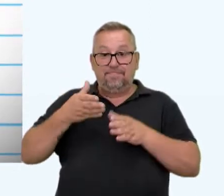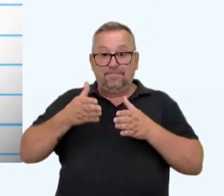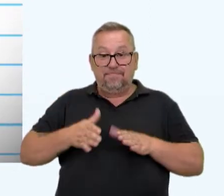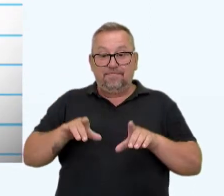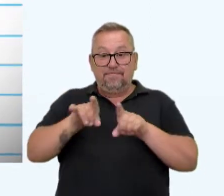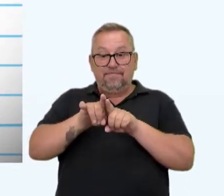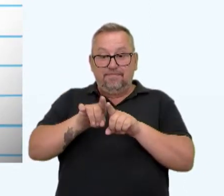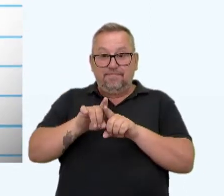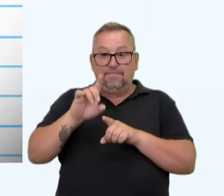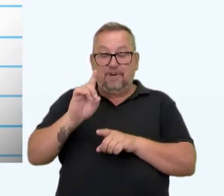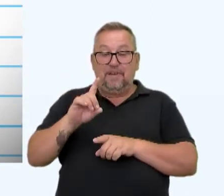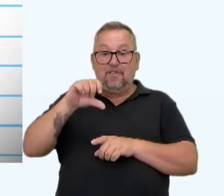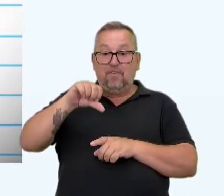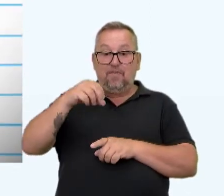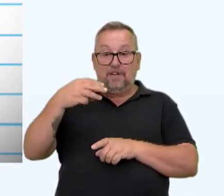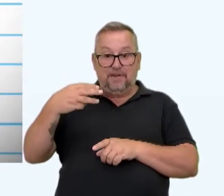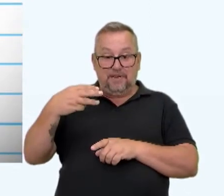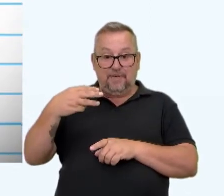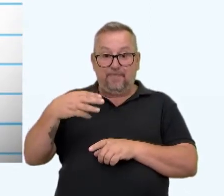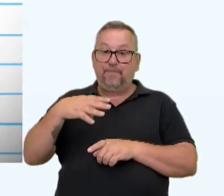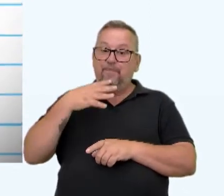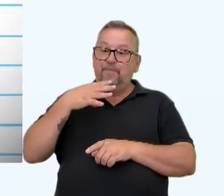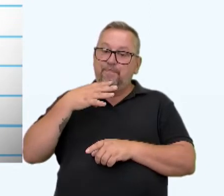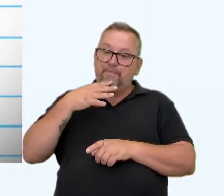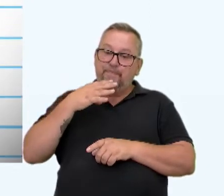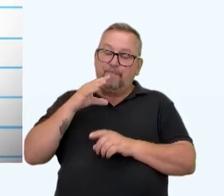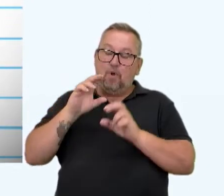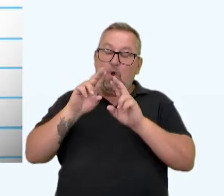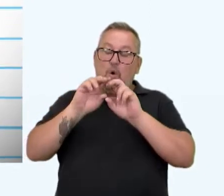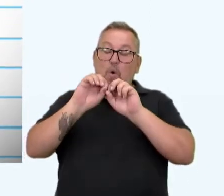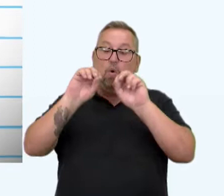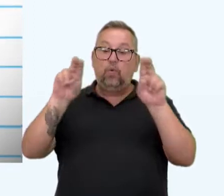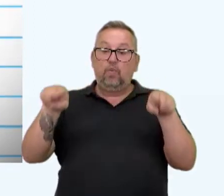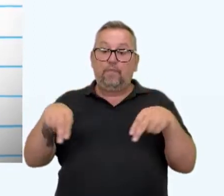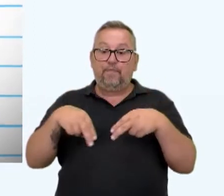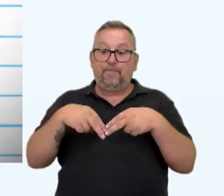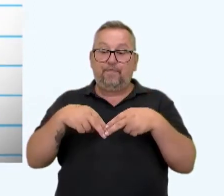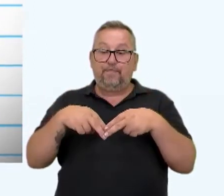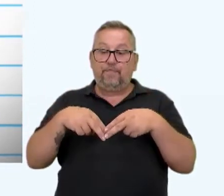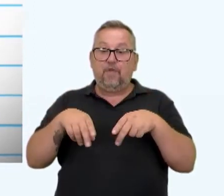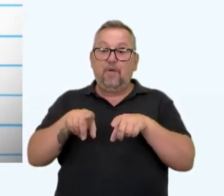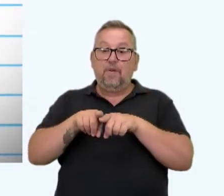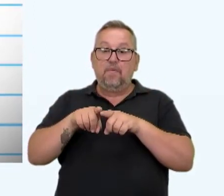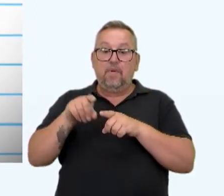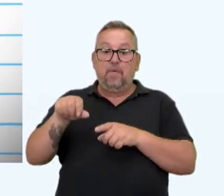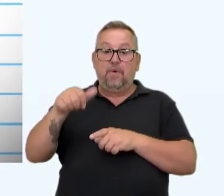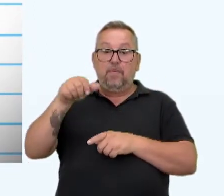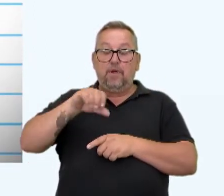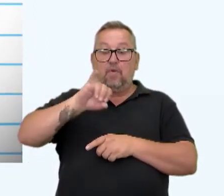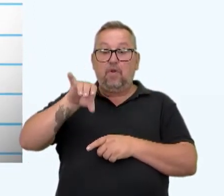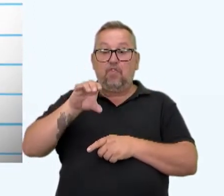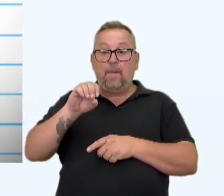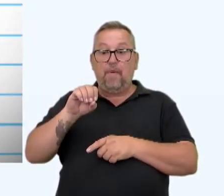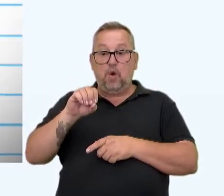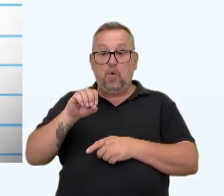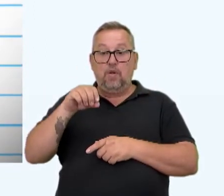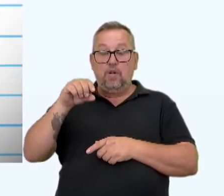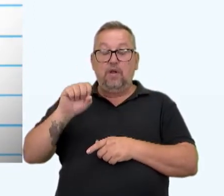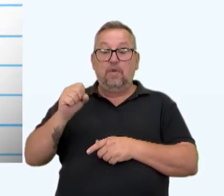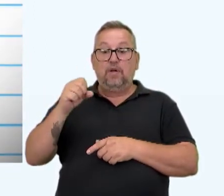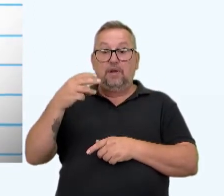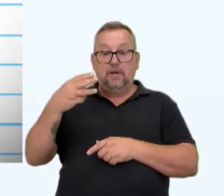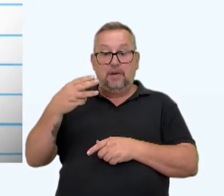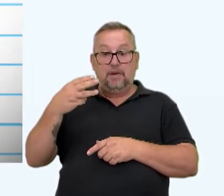os 193 países reconhecidos pela ONU. Em primeiro lugar está o Japão, com uma expectativa de vida de